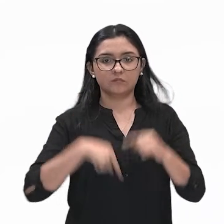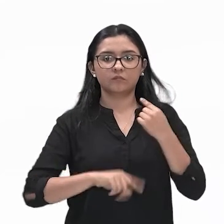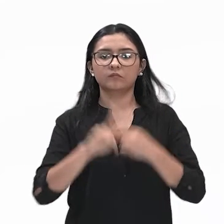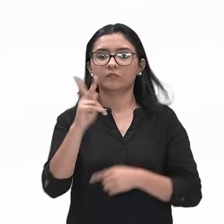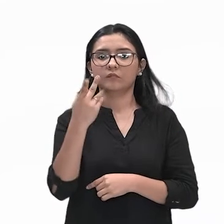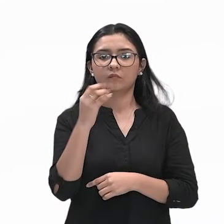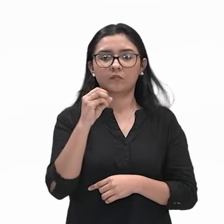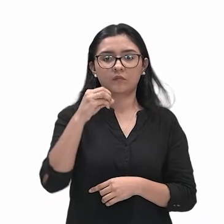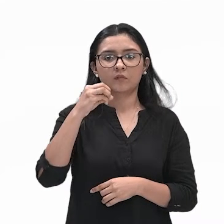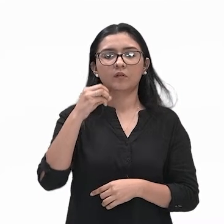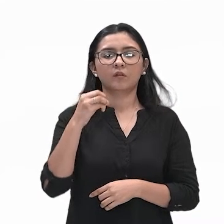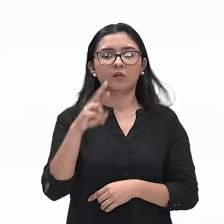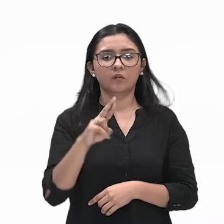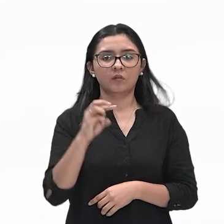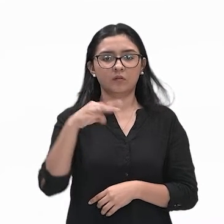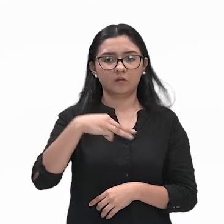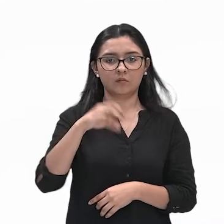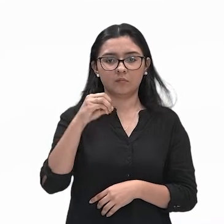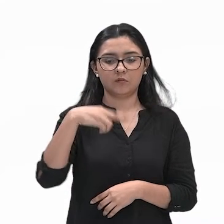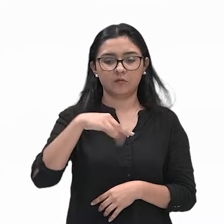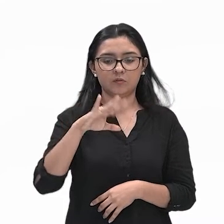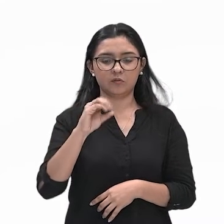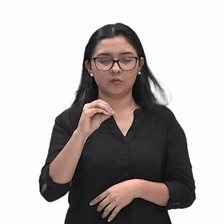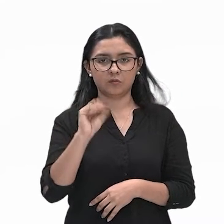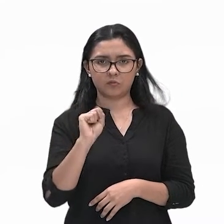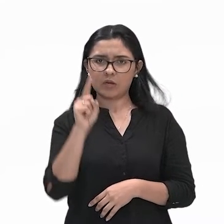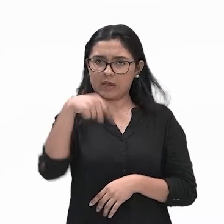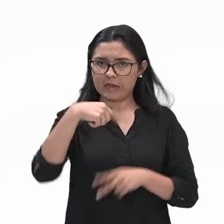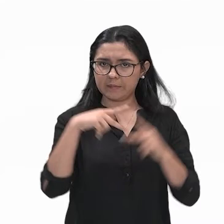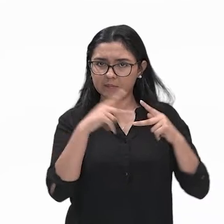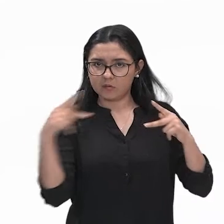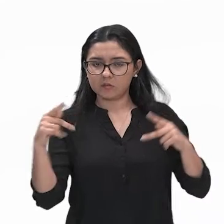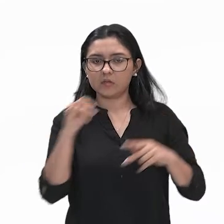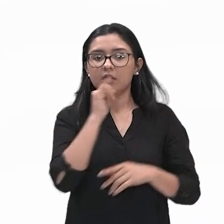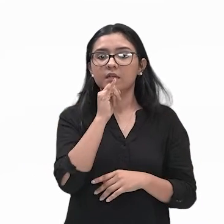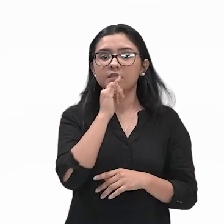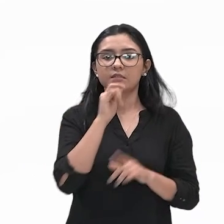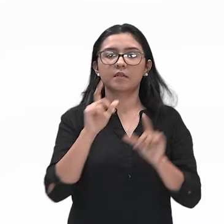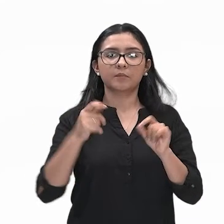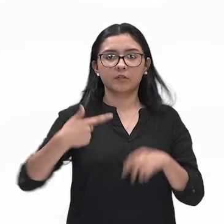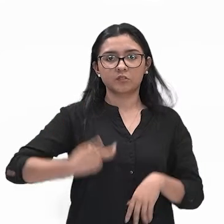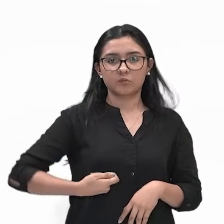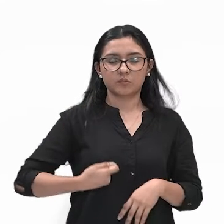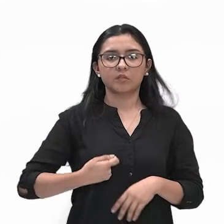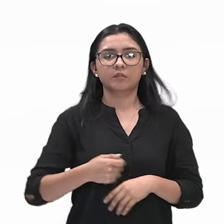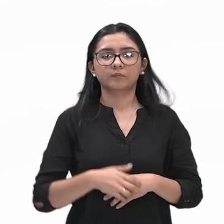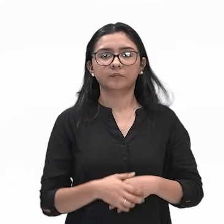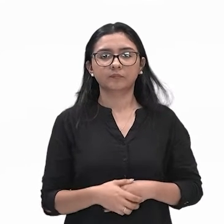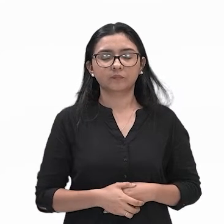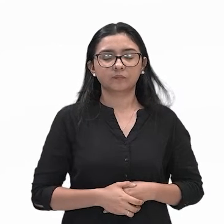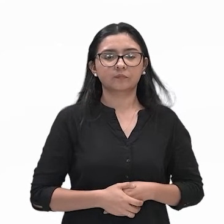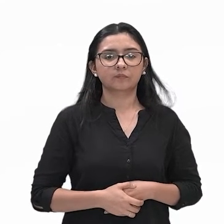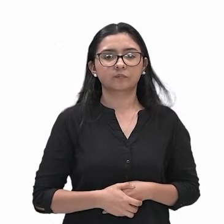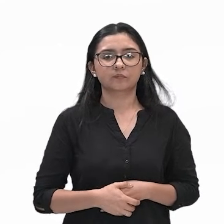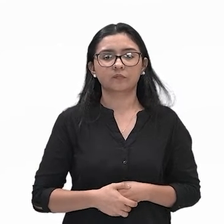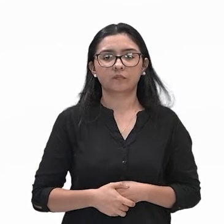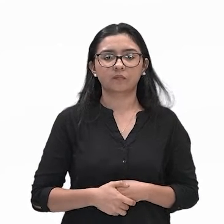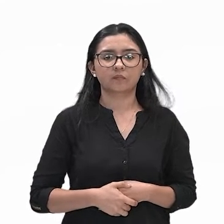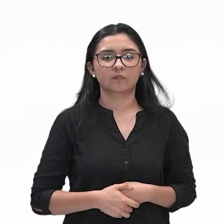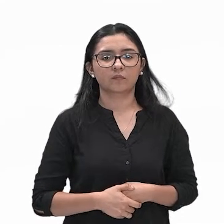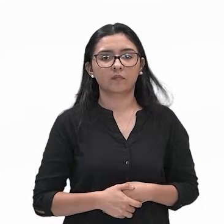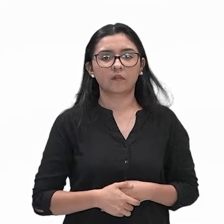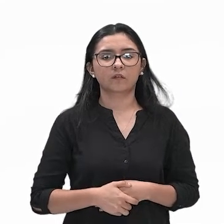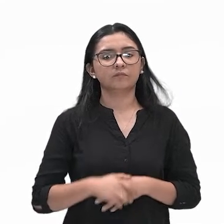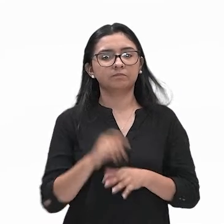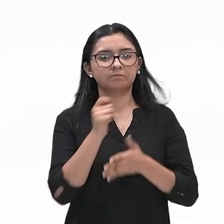Hormônio também é proteína? Também. Exemplo, insulina, tá? Dá para escrever aqui do ladinho? Eu vou